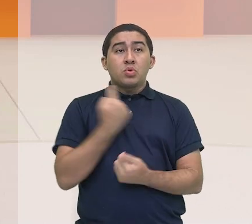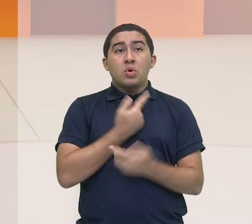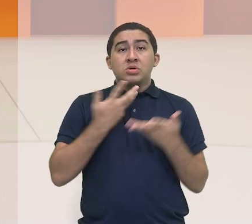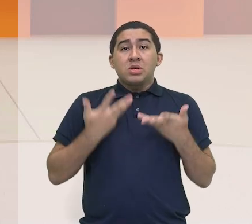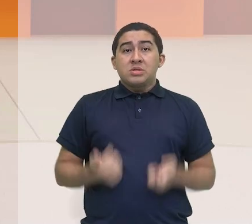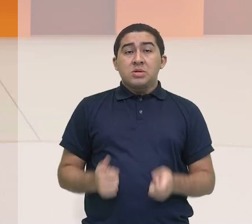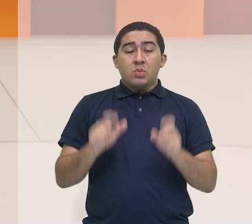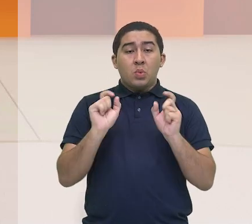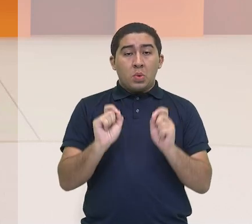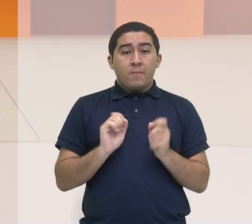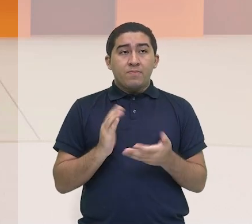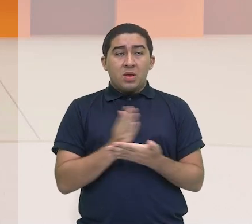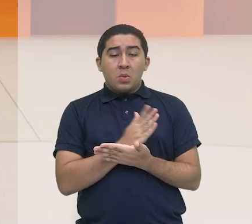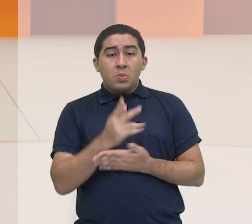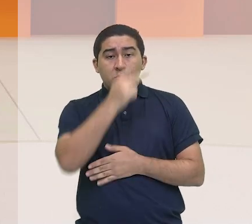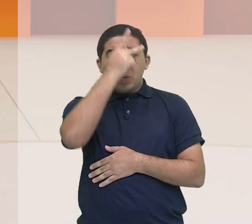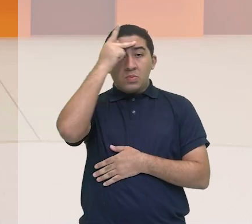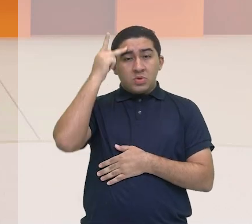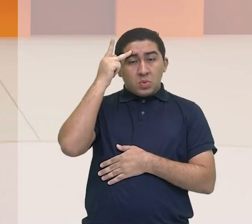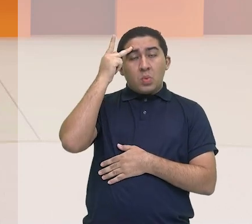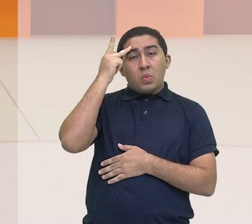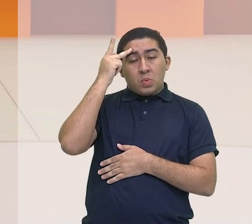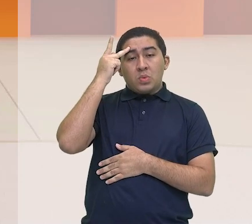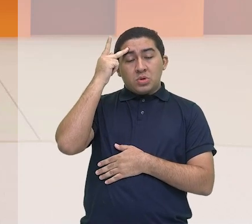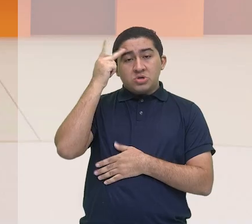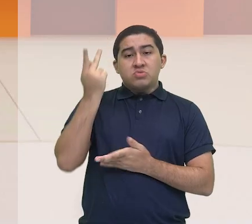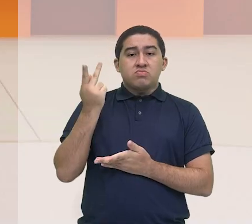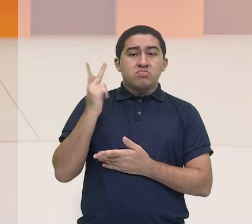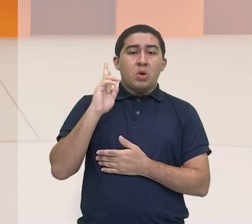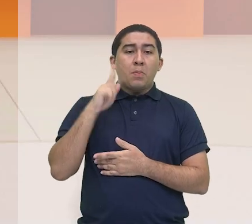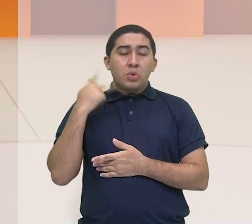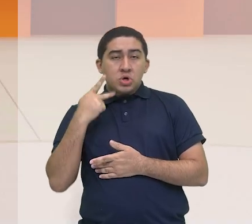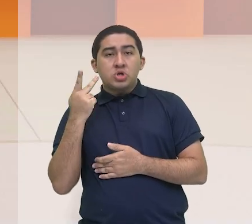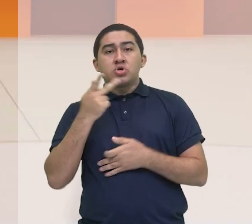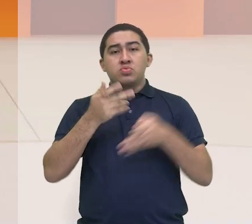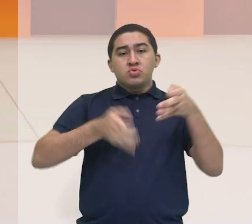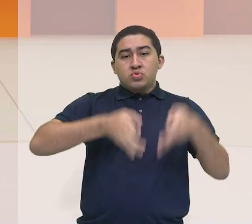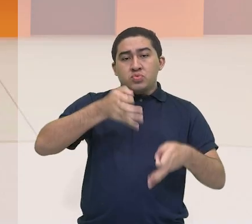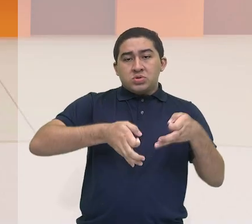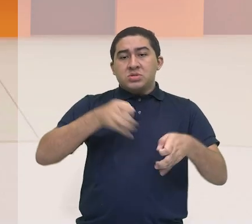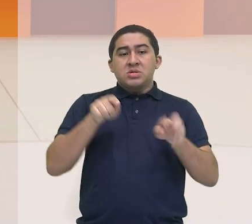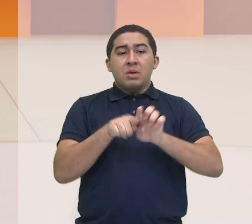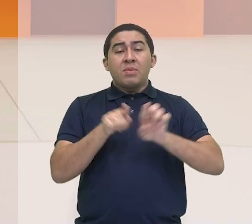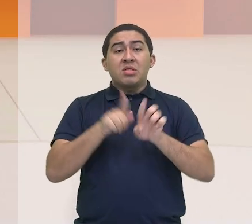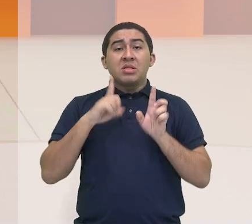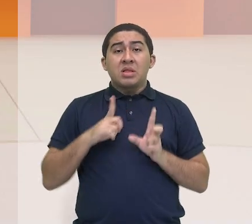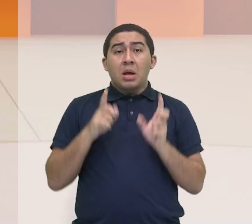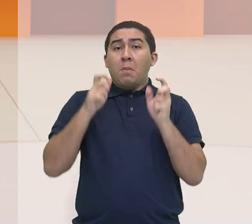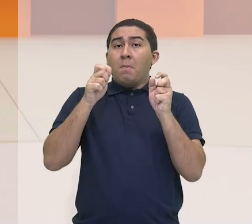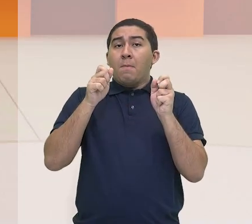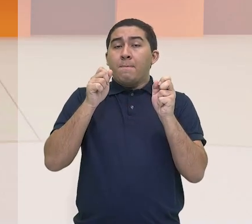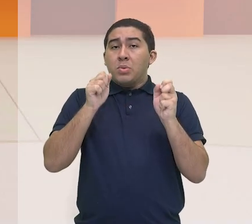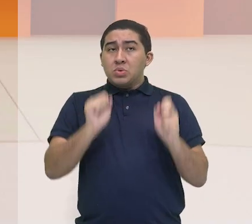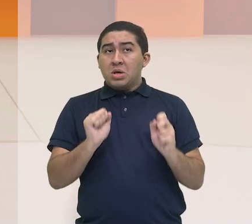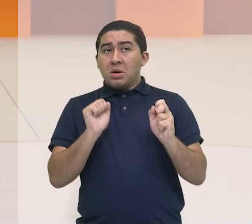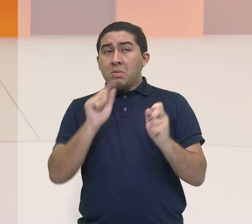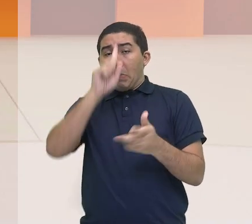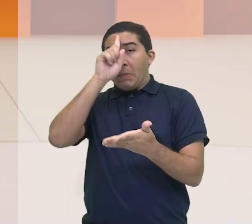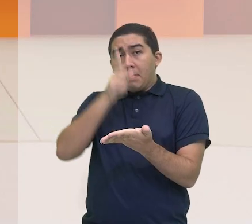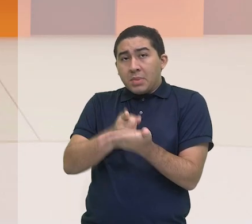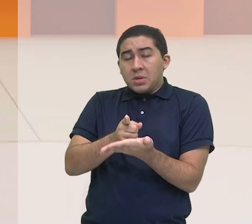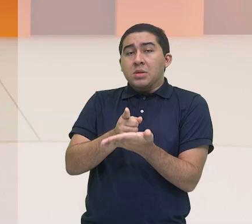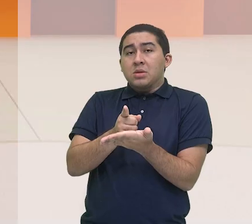que certas pessoas, né, políticos, juízes, etc., tenham um poder sobre